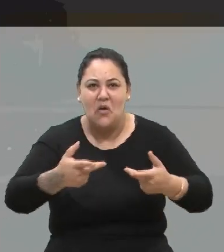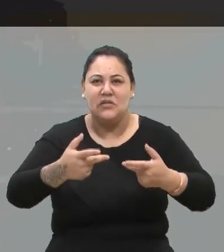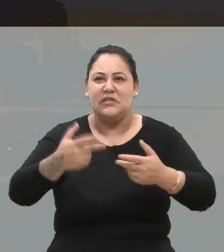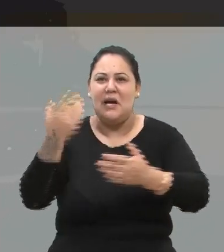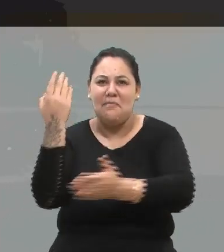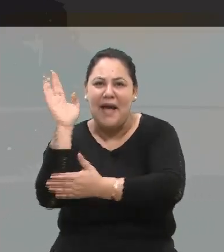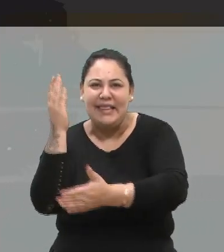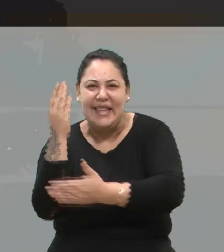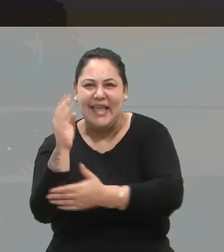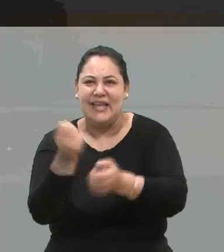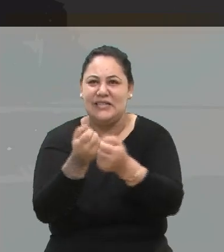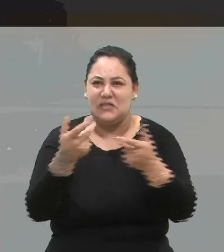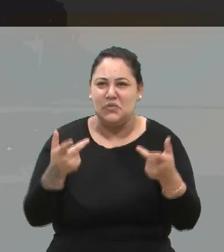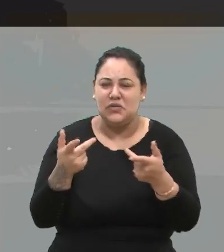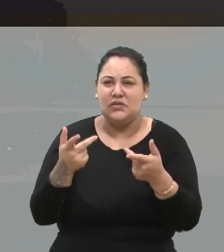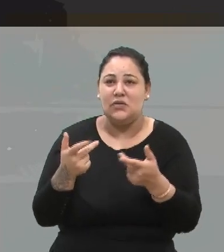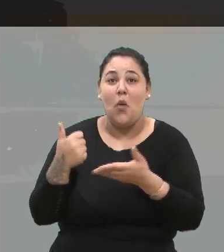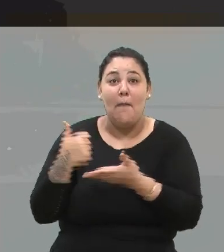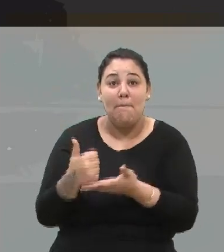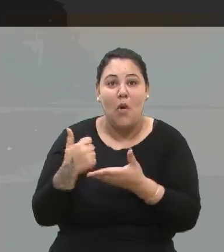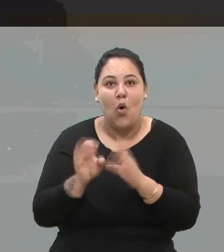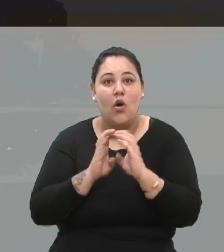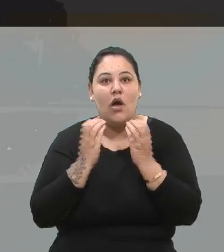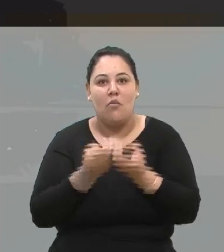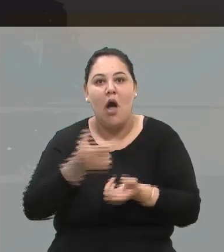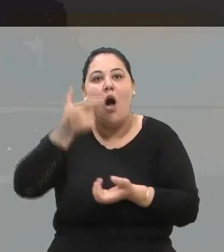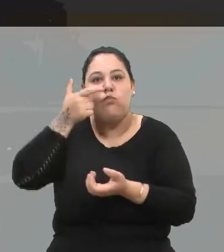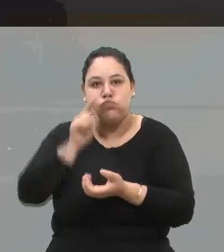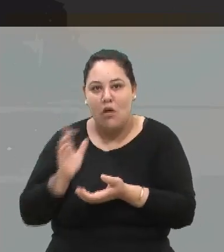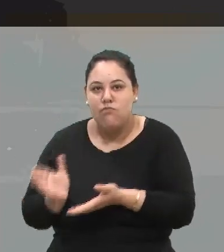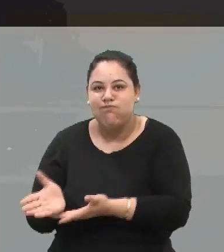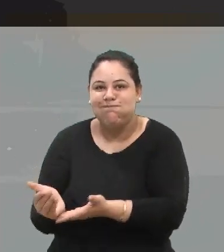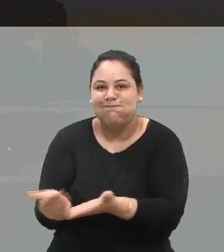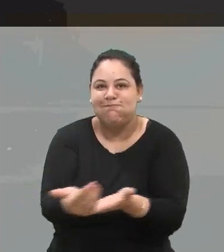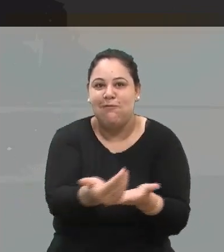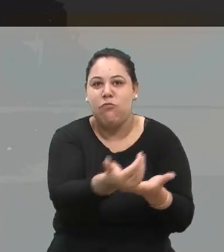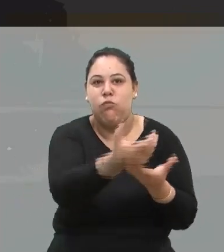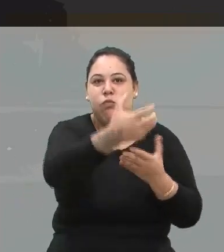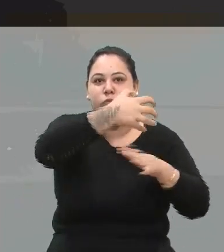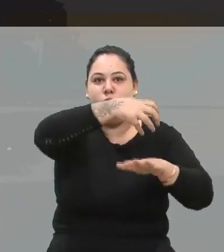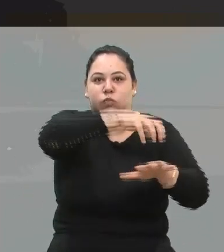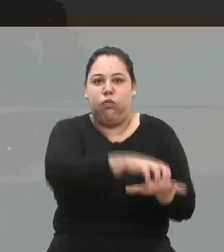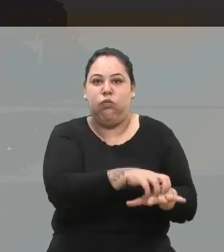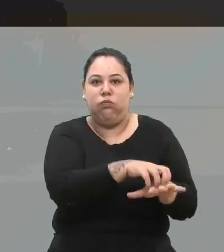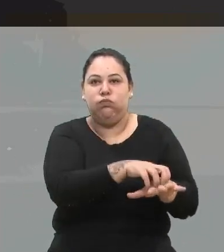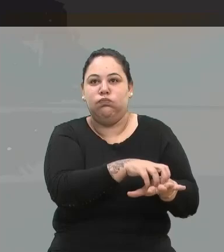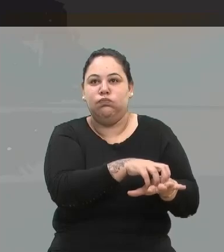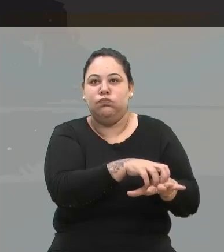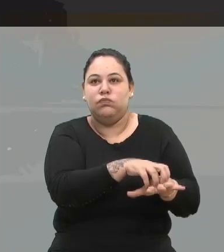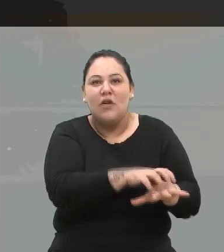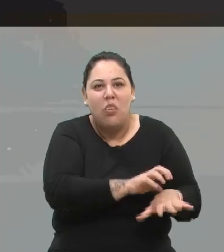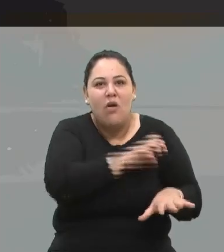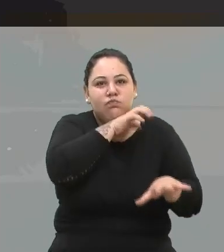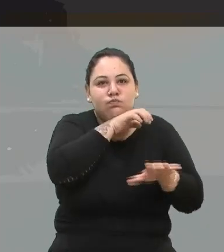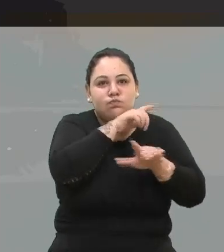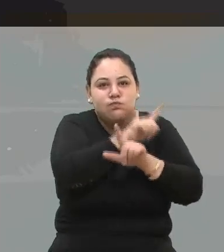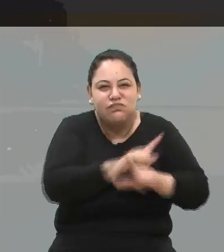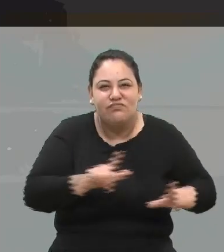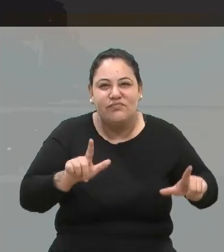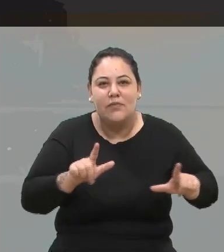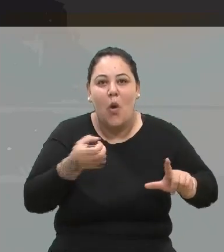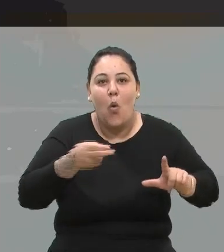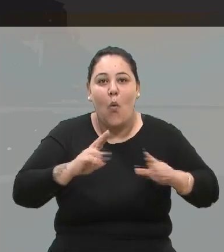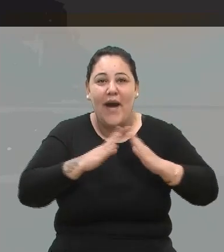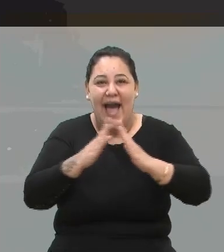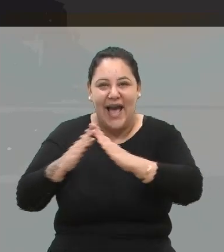da comunidade e conseguimos tirar daquela comunidade, ou tirar daqueles terrenos vazios ou daquelas casas que precisavam